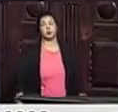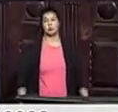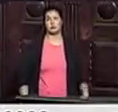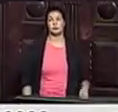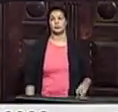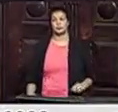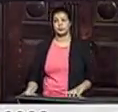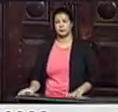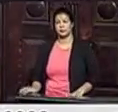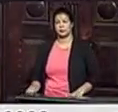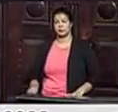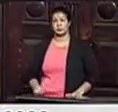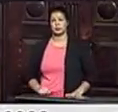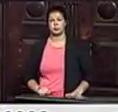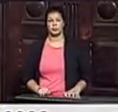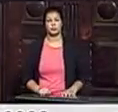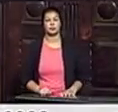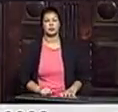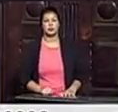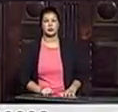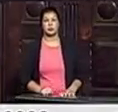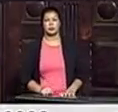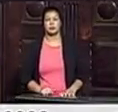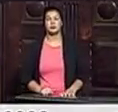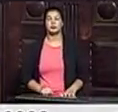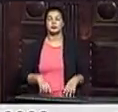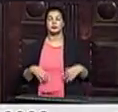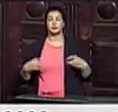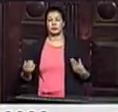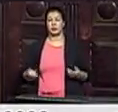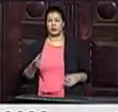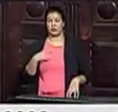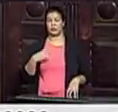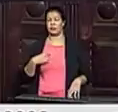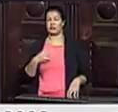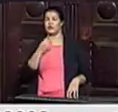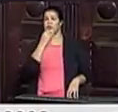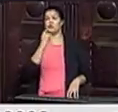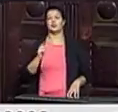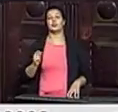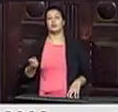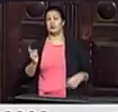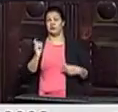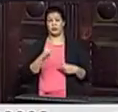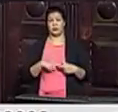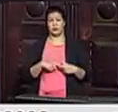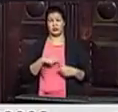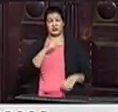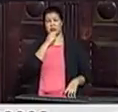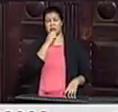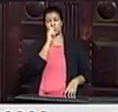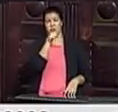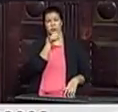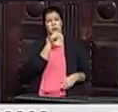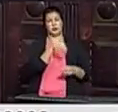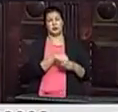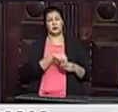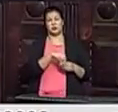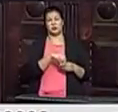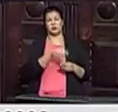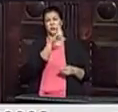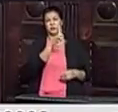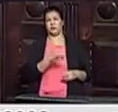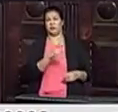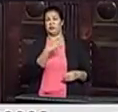uma chance enorme de voltarem sem que o eleitor tenha o direito